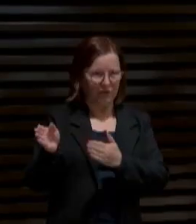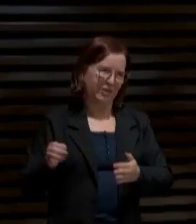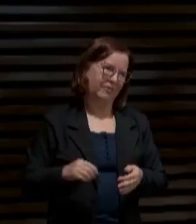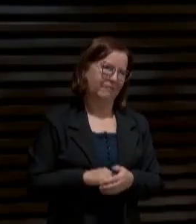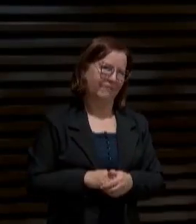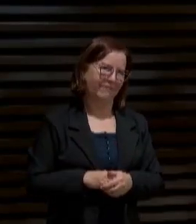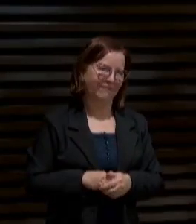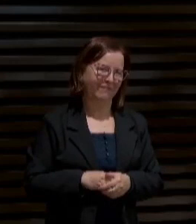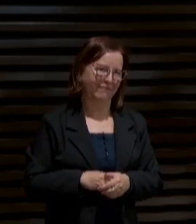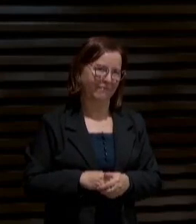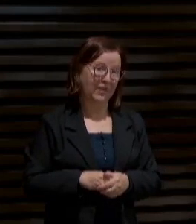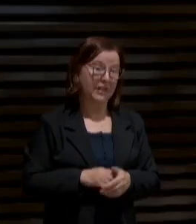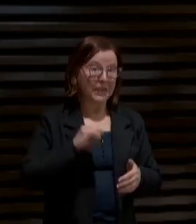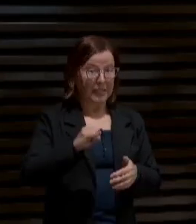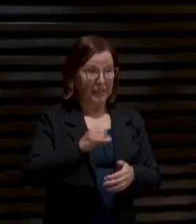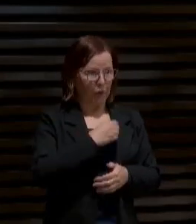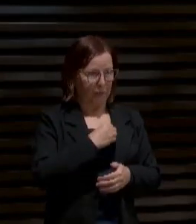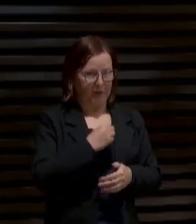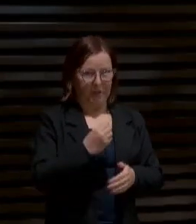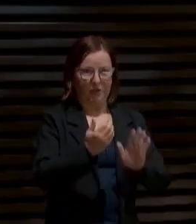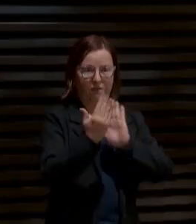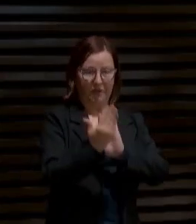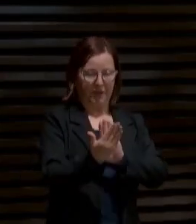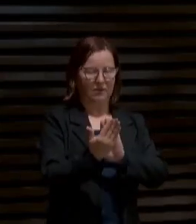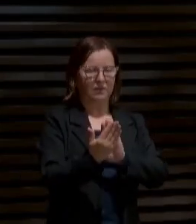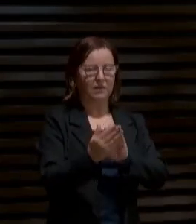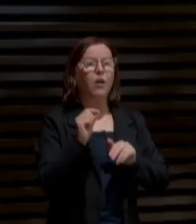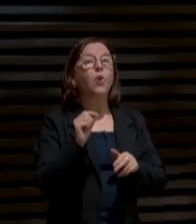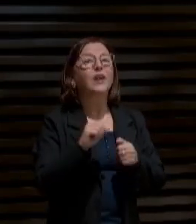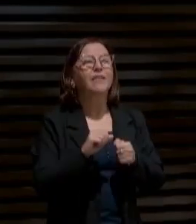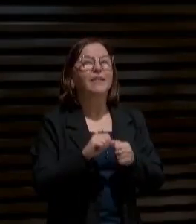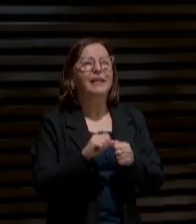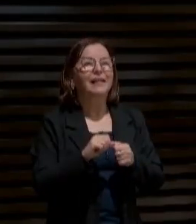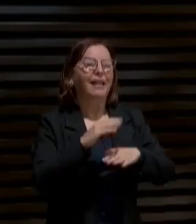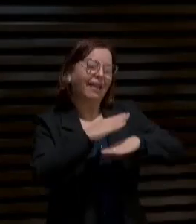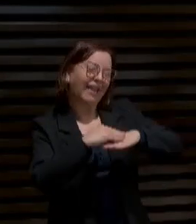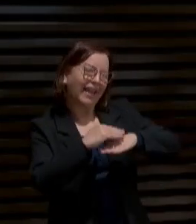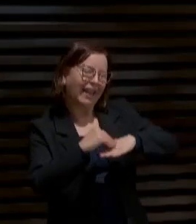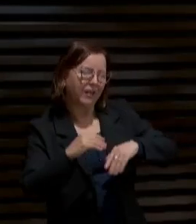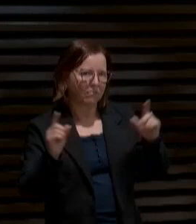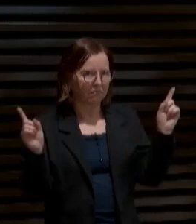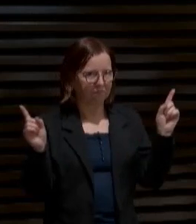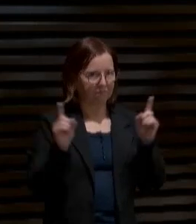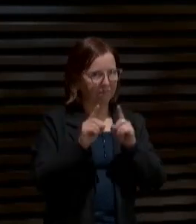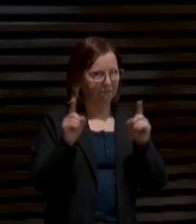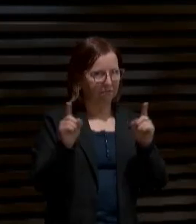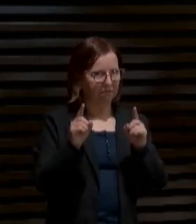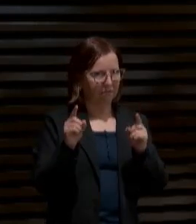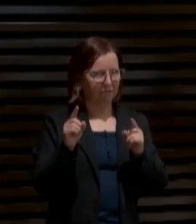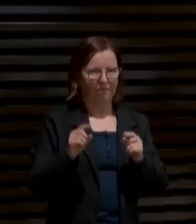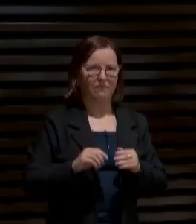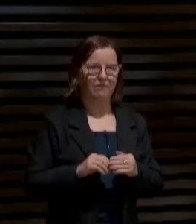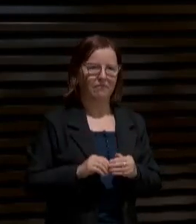jaz aqui na nossa frente aqui está frente como é que vai fazer vai ficar alisando ele passando pecadinho pecadinho